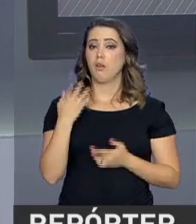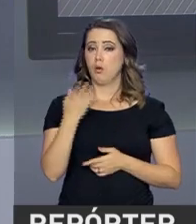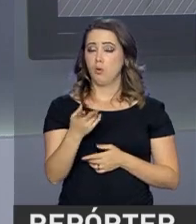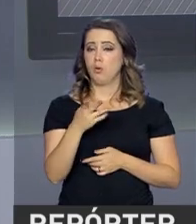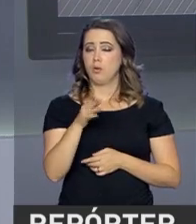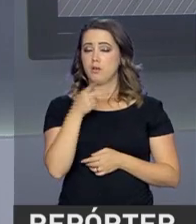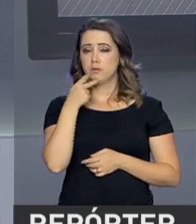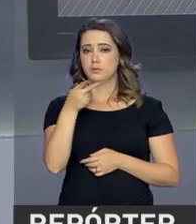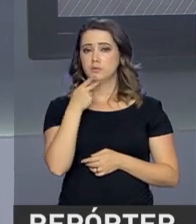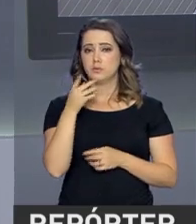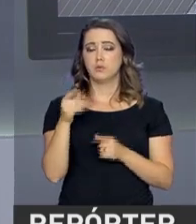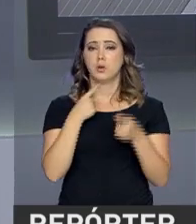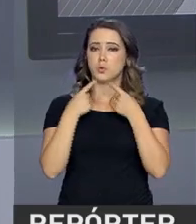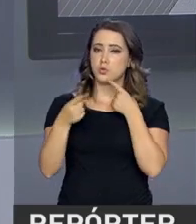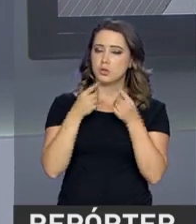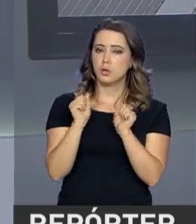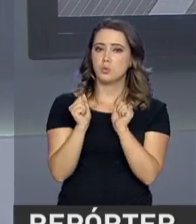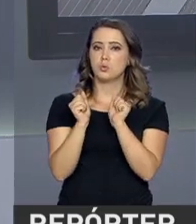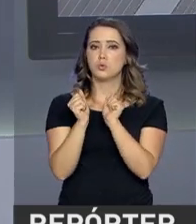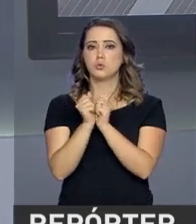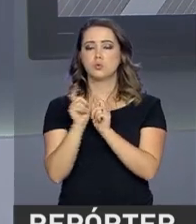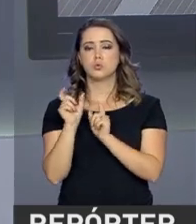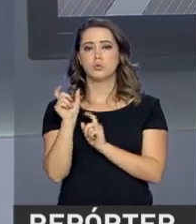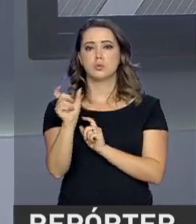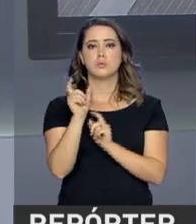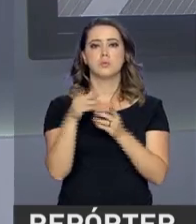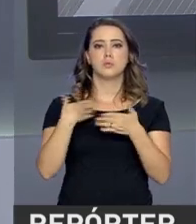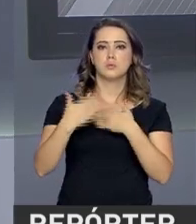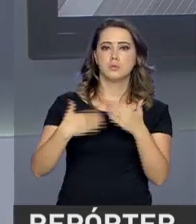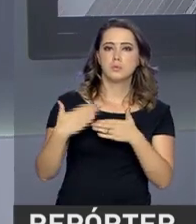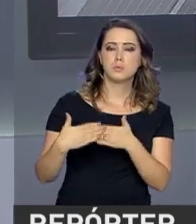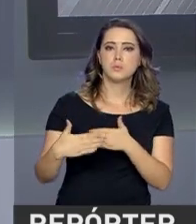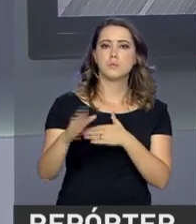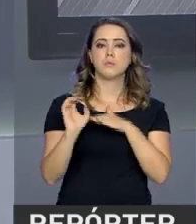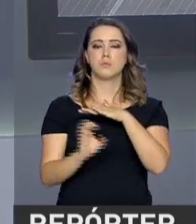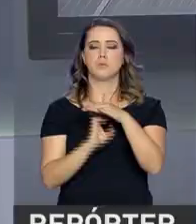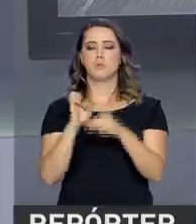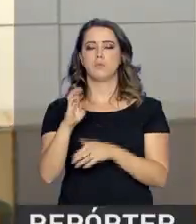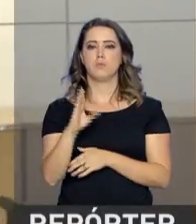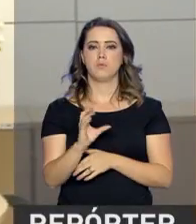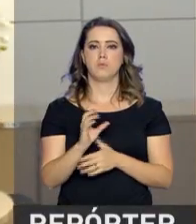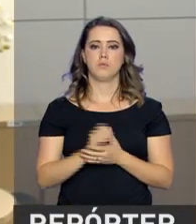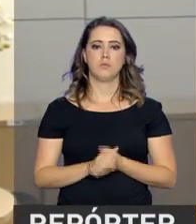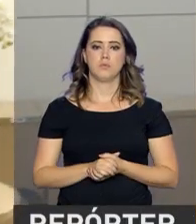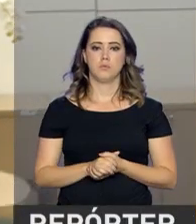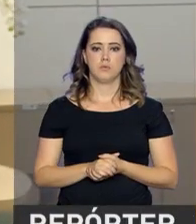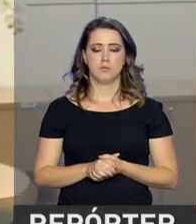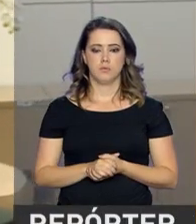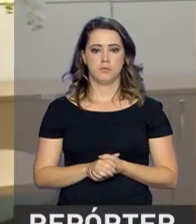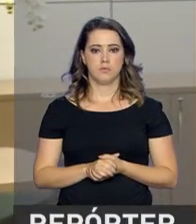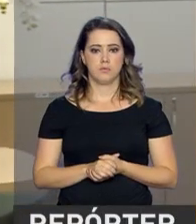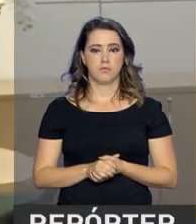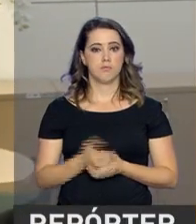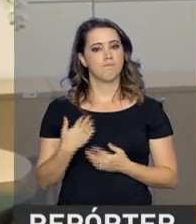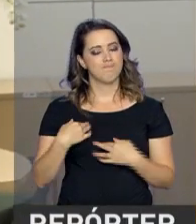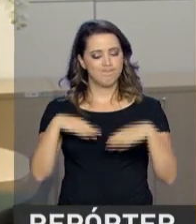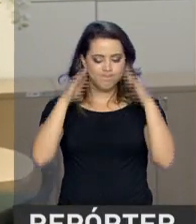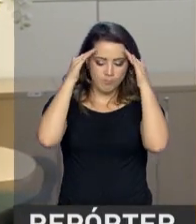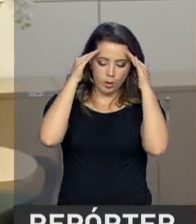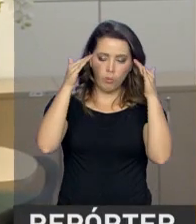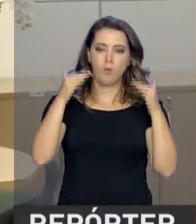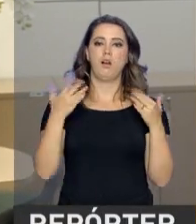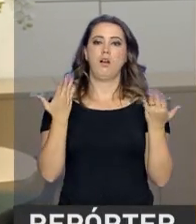diálogo eo trabalho como as palavras que vão nortear o seu trabalho na ibc estou muito honrado de